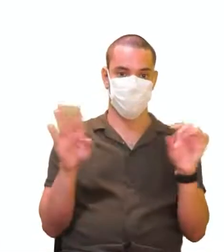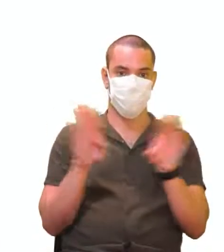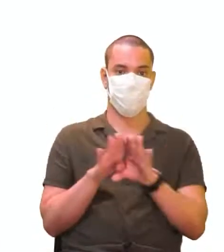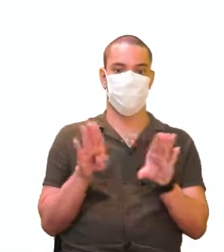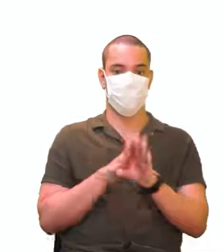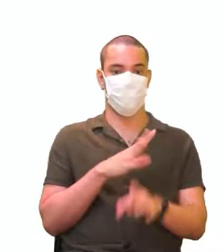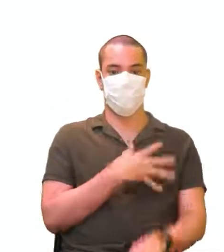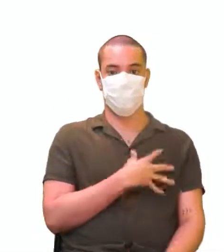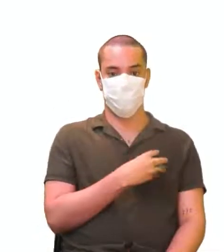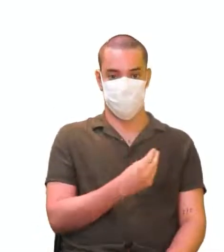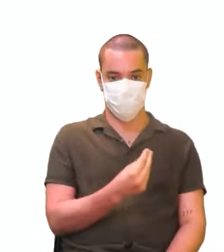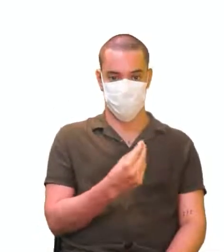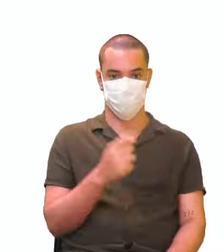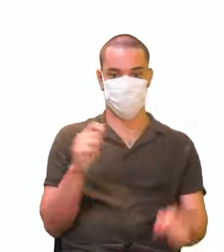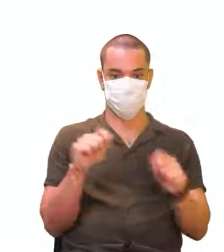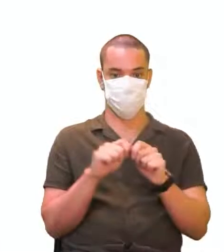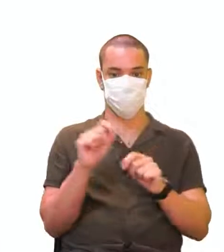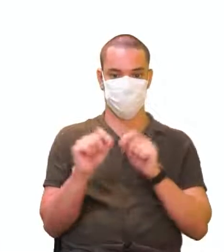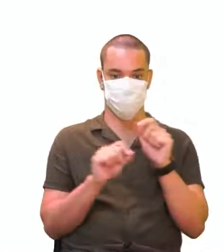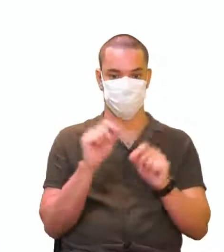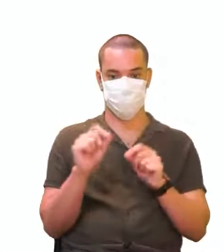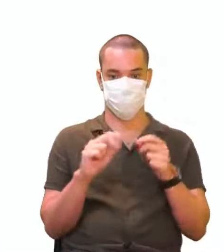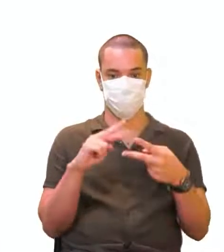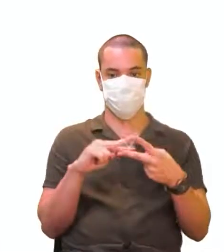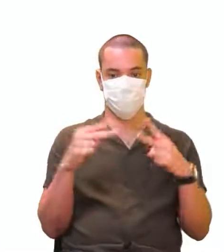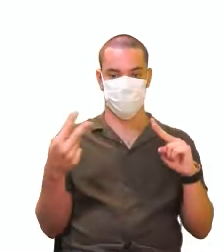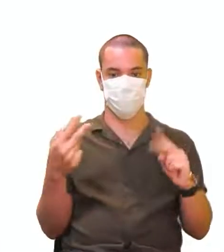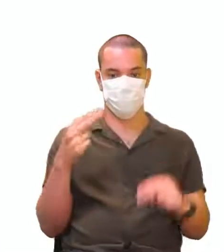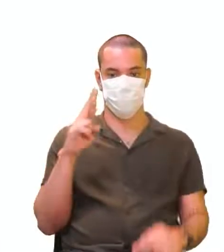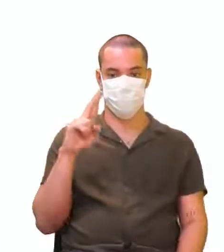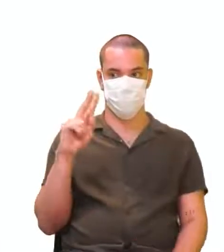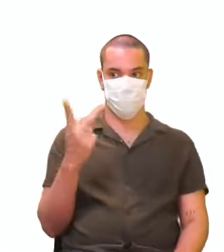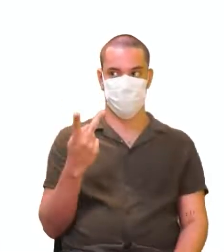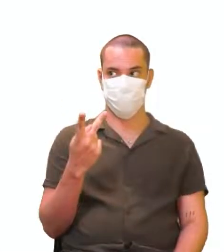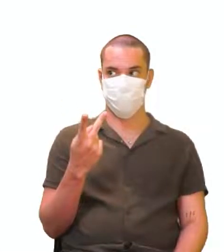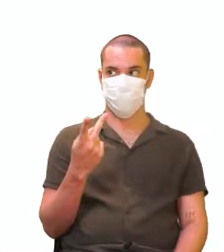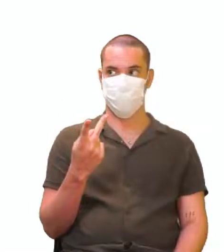filho, vamos aqui para o fator RH.